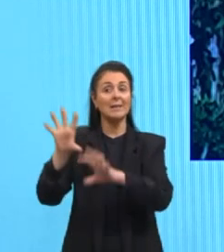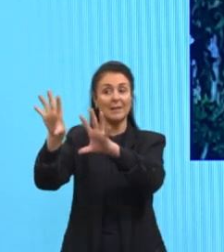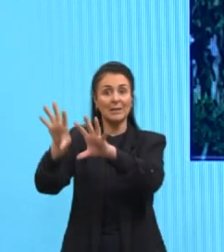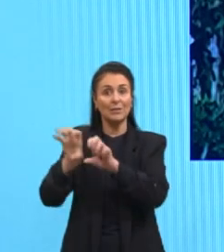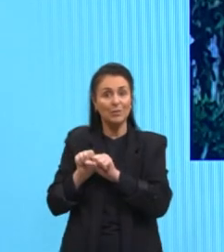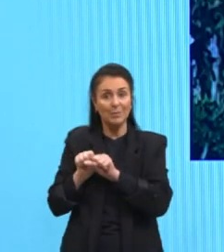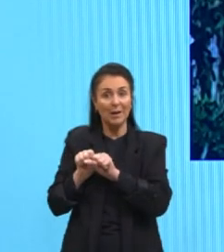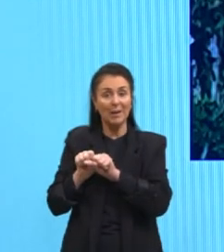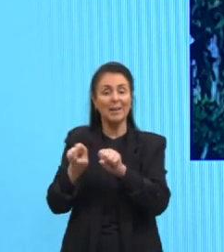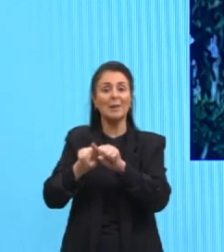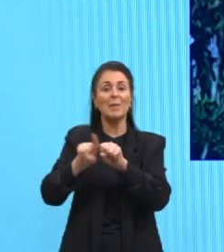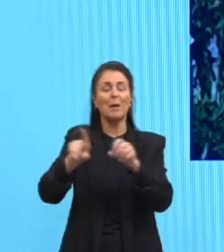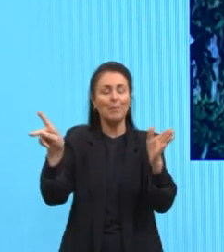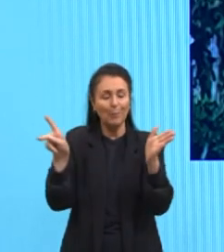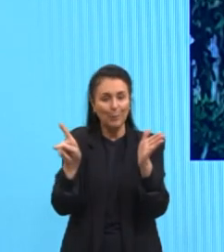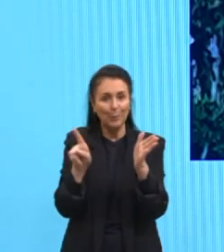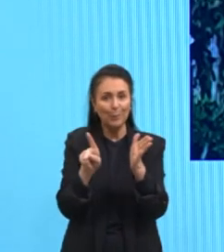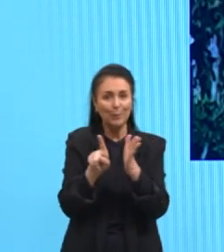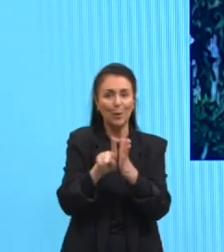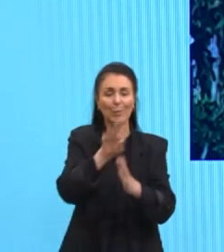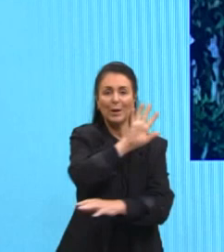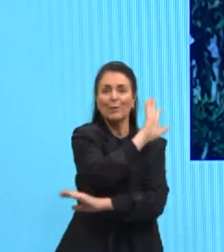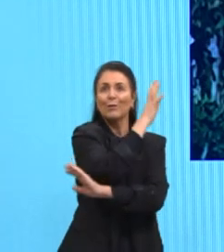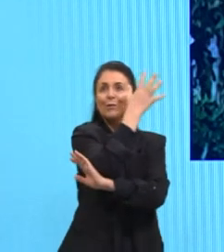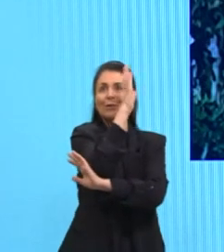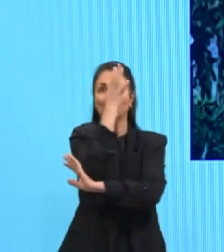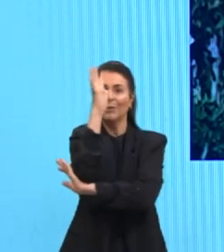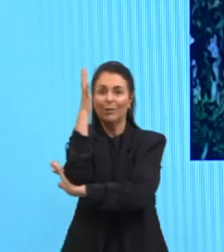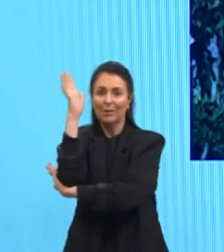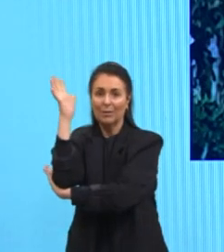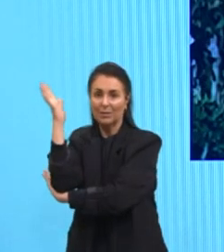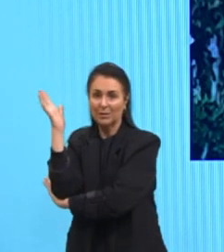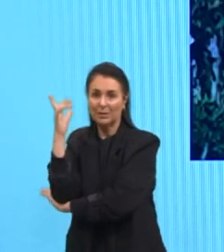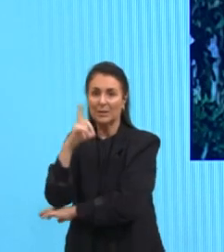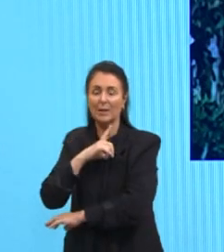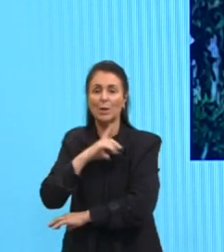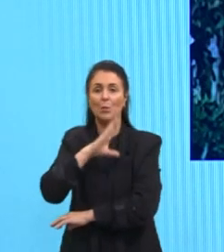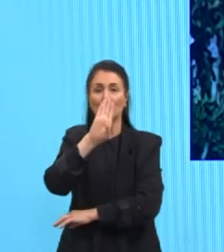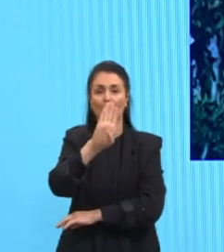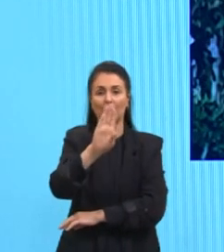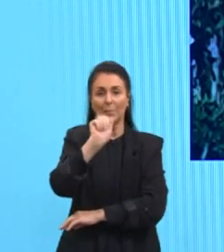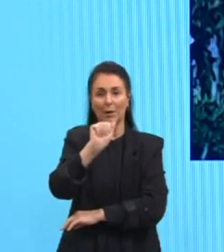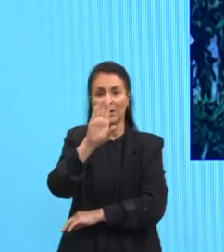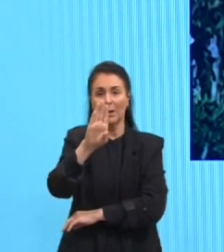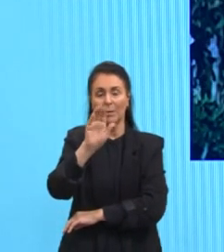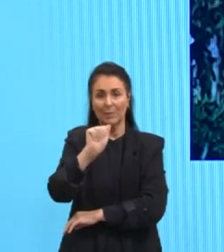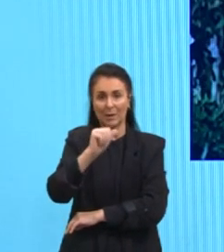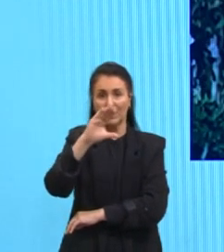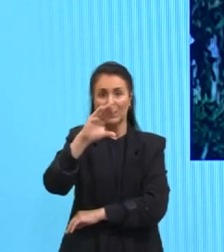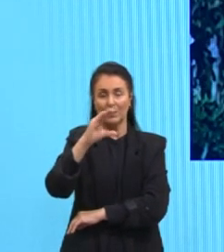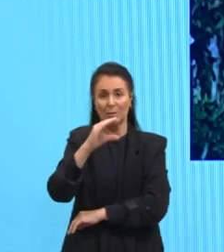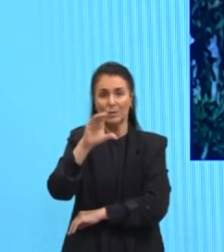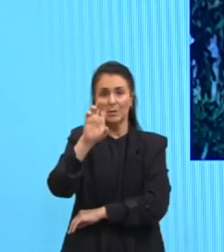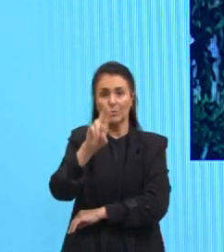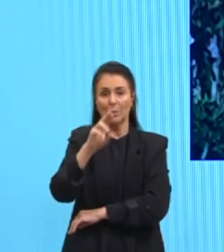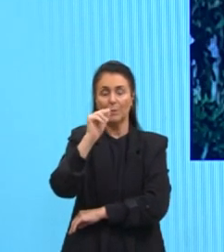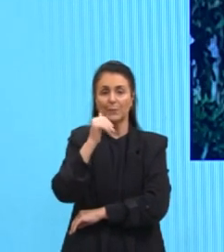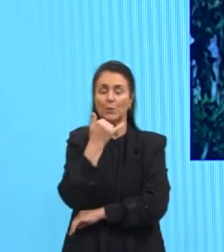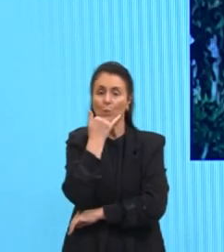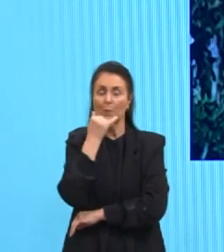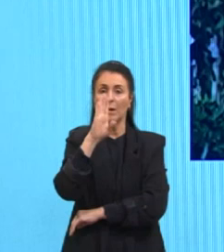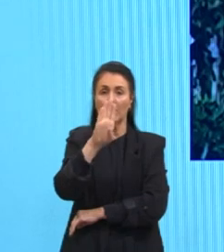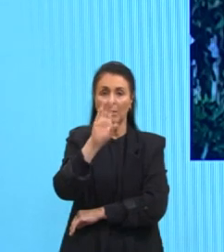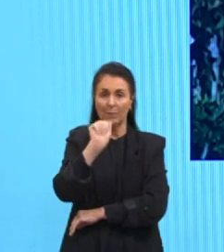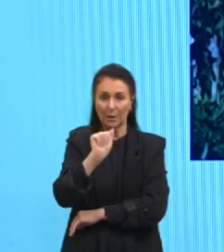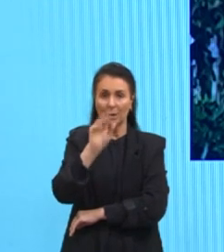gurizada então a mata dos cocais nós temos vai ter ali o coco babaçu Babaçu babá o aço se eu não